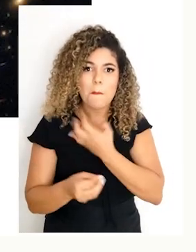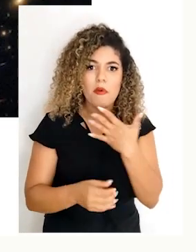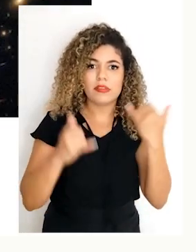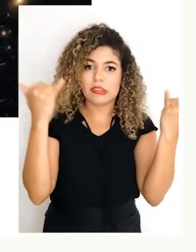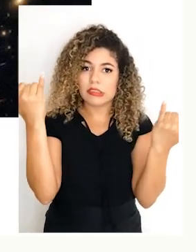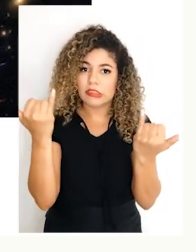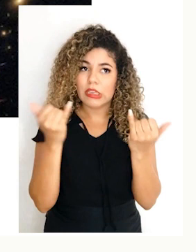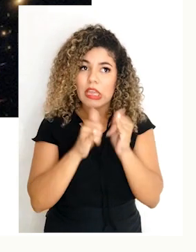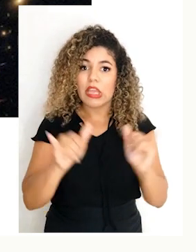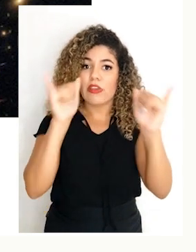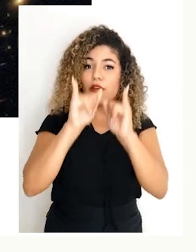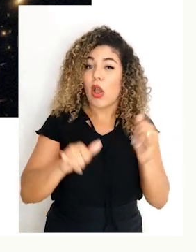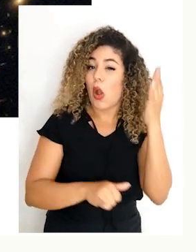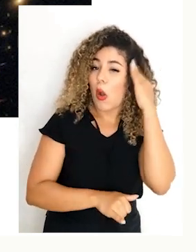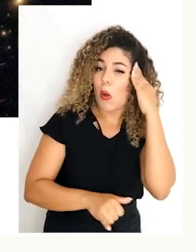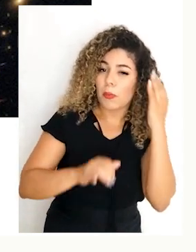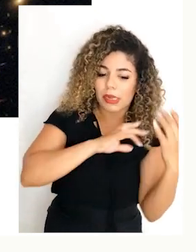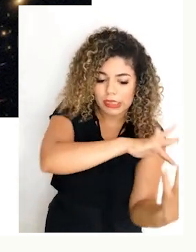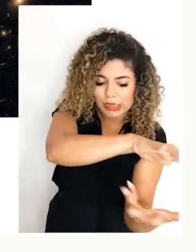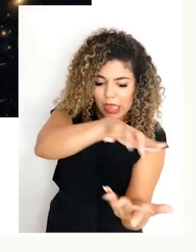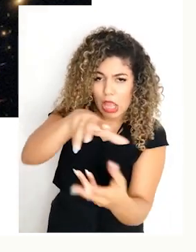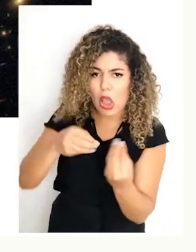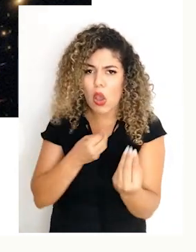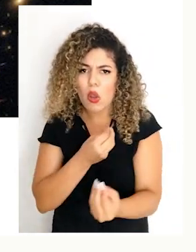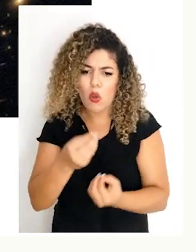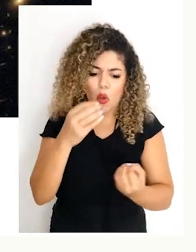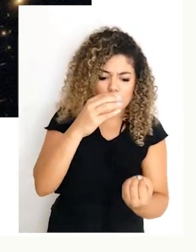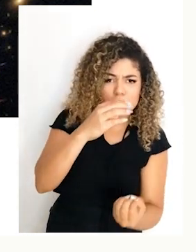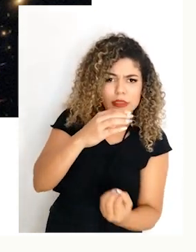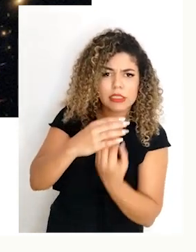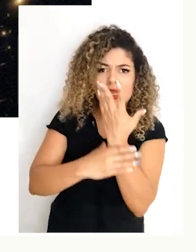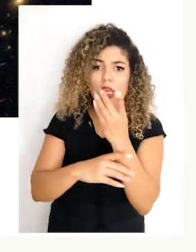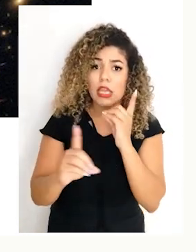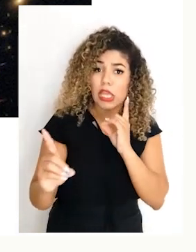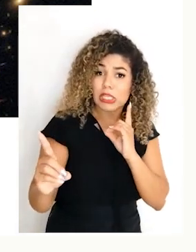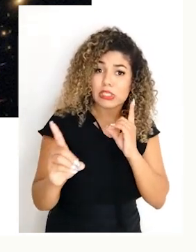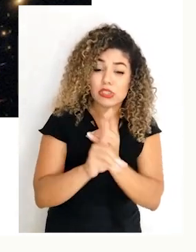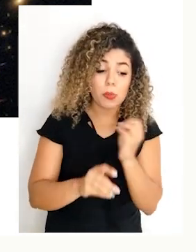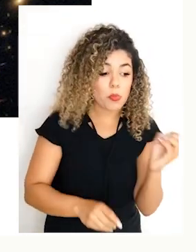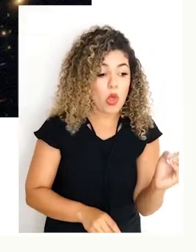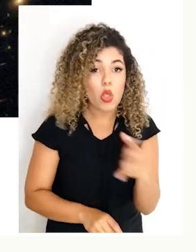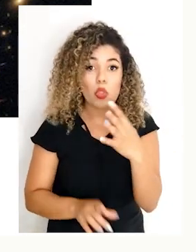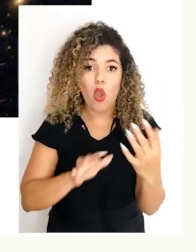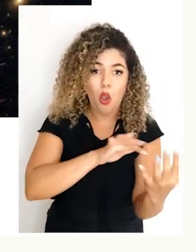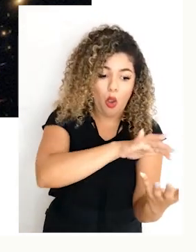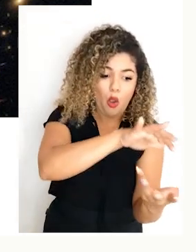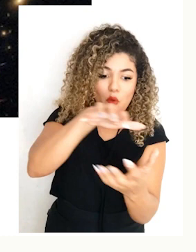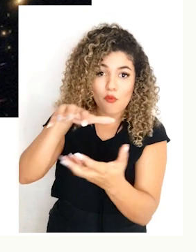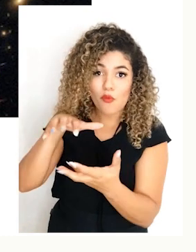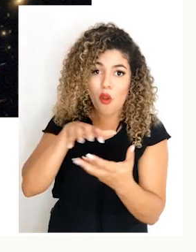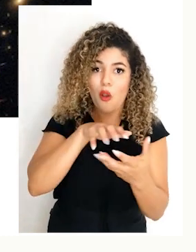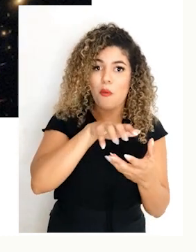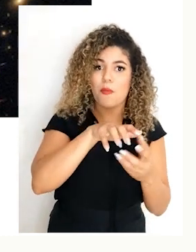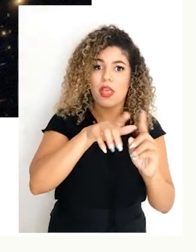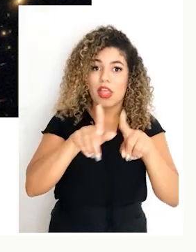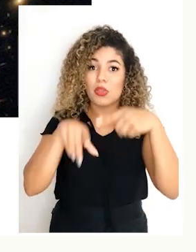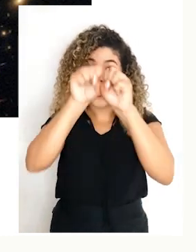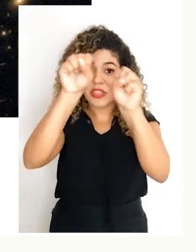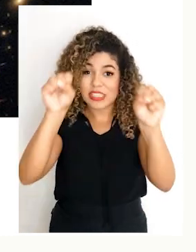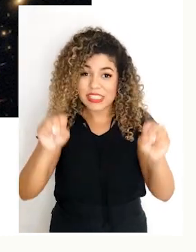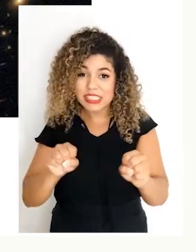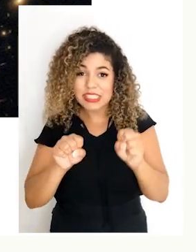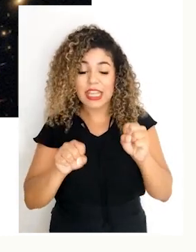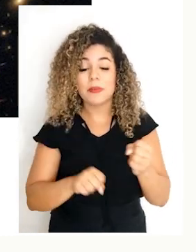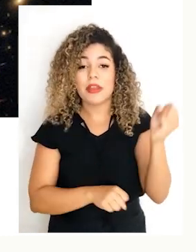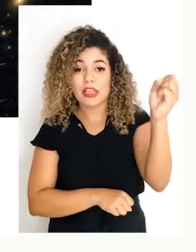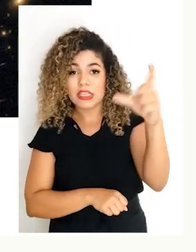sistemas, a descoberta de outros planetas fora do sistema solar, a imagem desses planetas também distantes. Então, o Hubble trouxe grandes